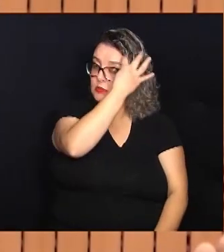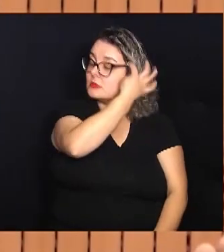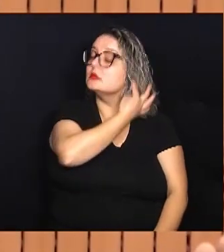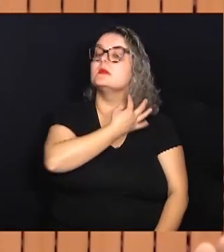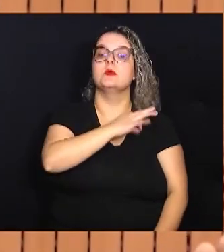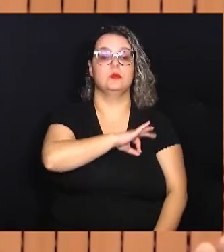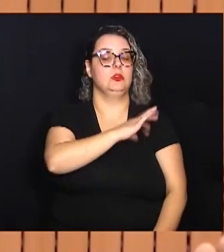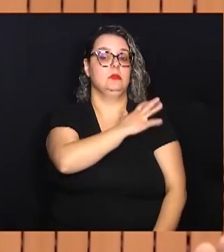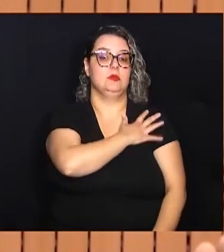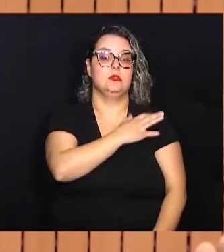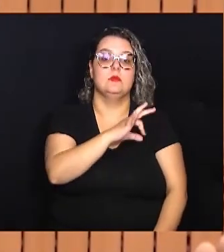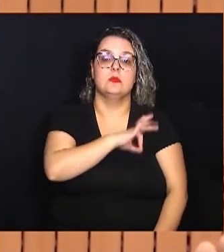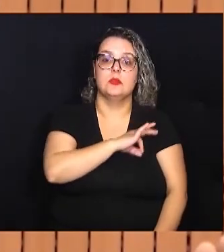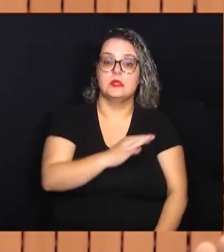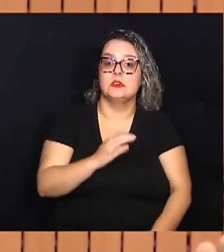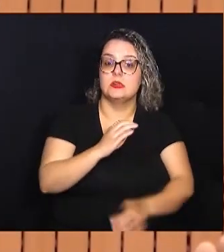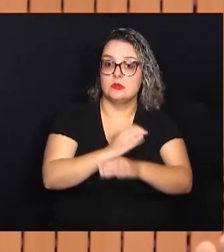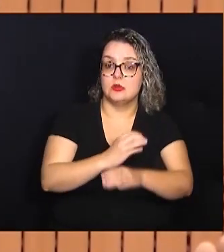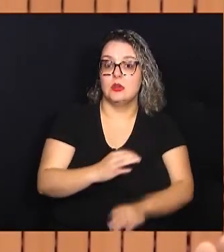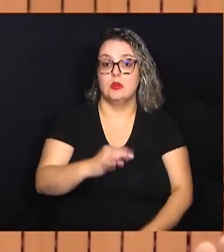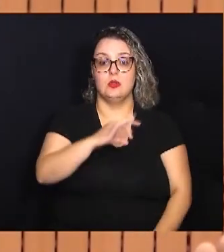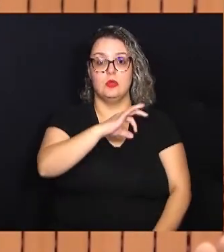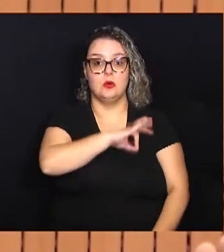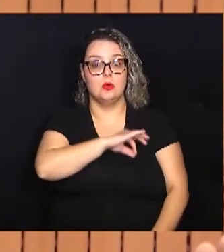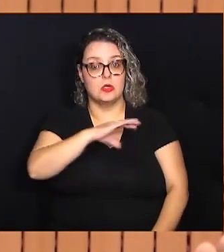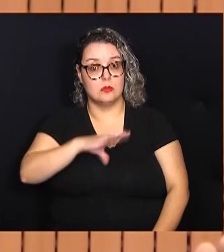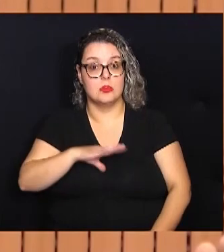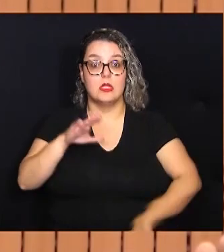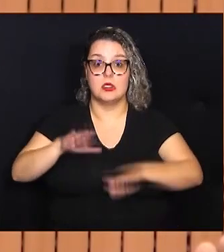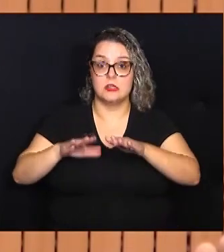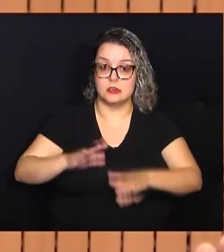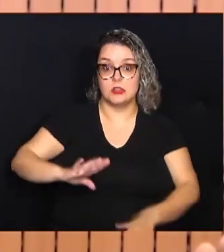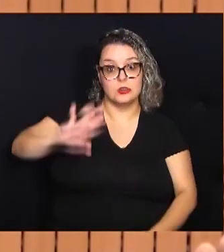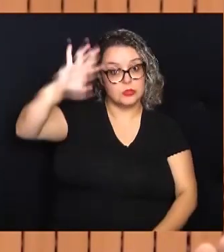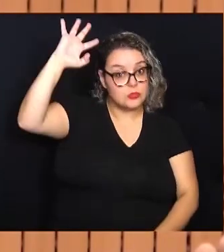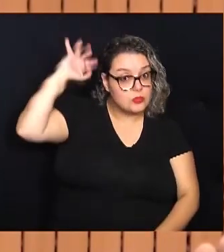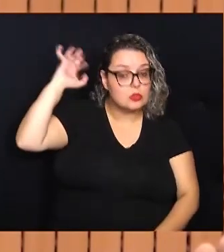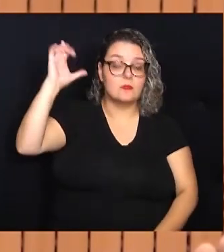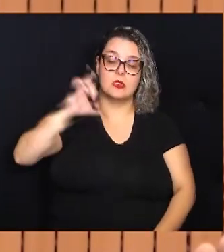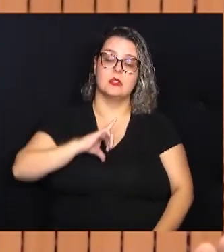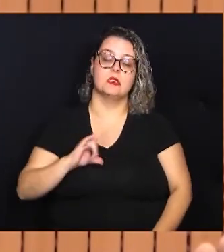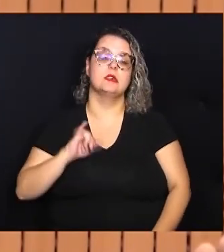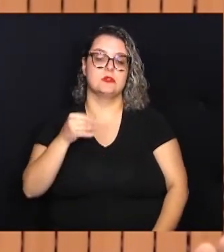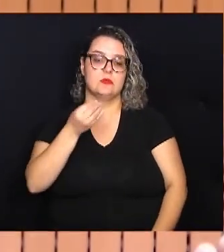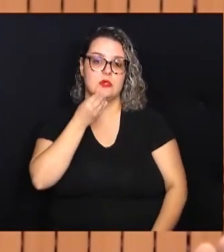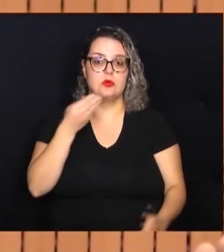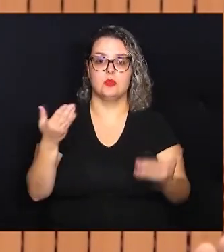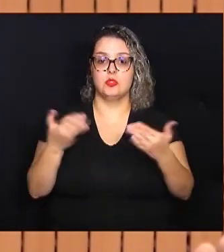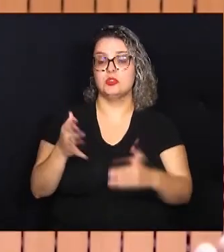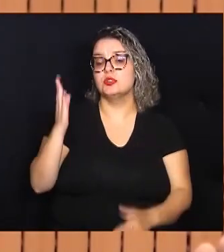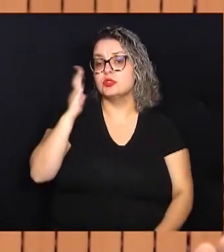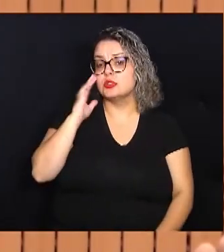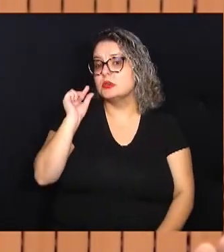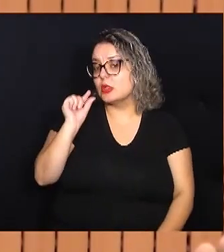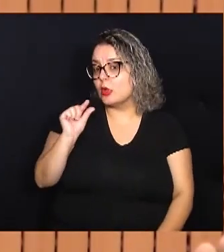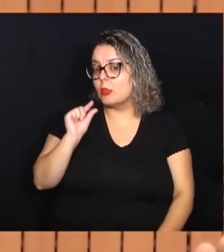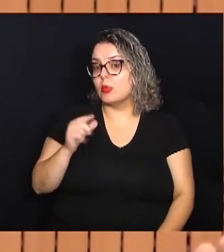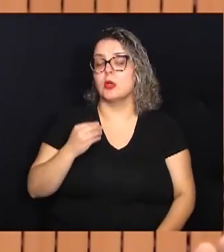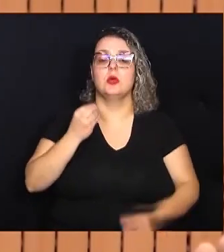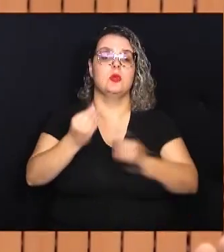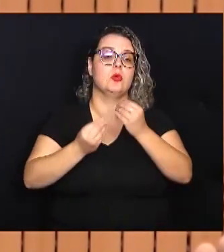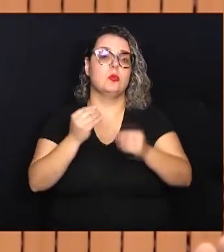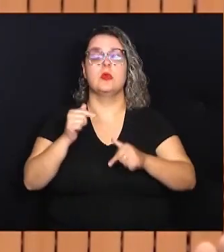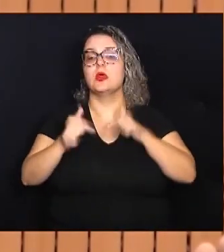Polícia Civil, Guarda Municipal, muitas vezes o bombeiro. Então a gente vai ter essa oportunidade hoje de entender um pouquinho, né, como é que é o